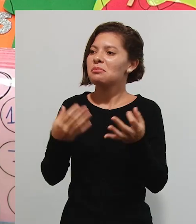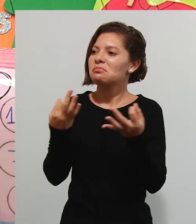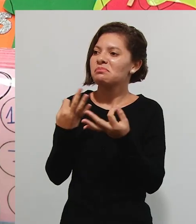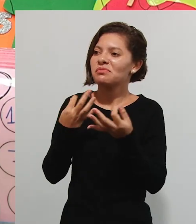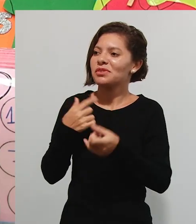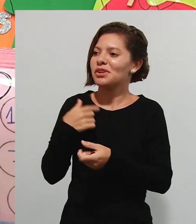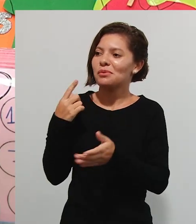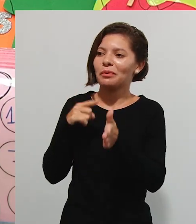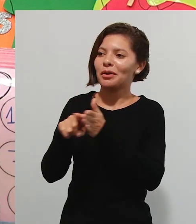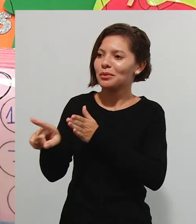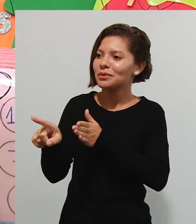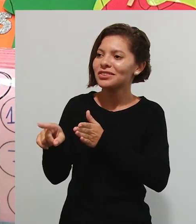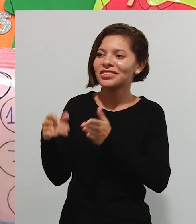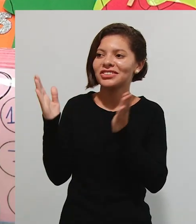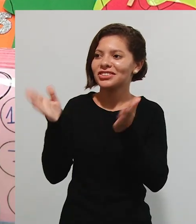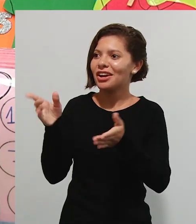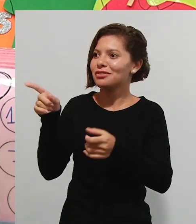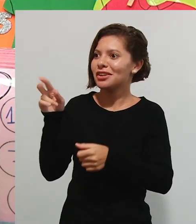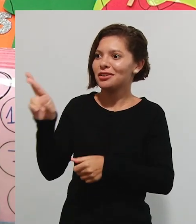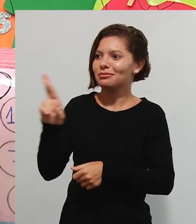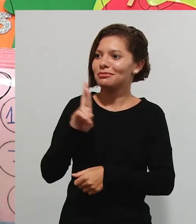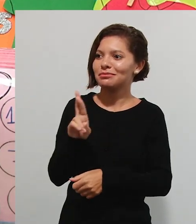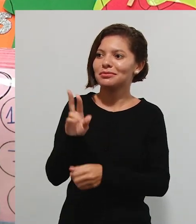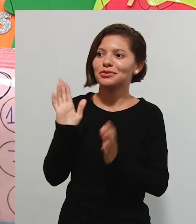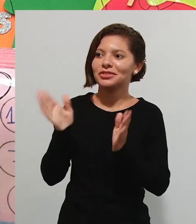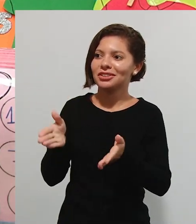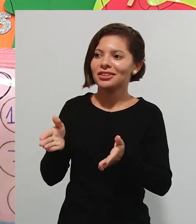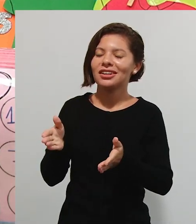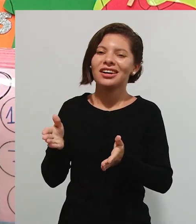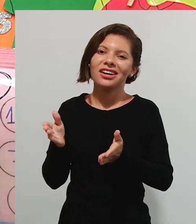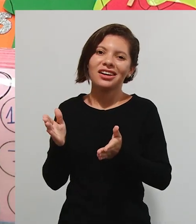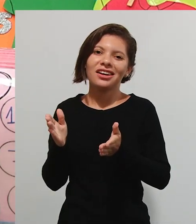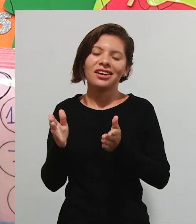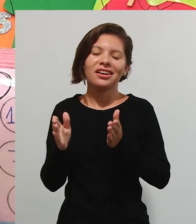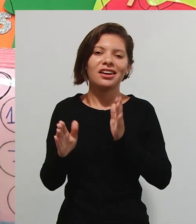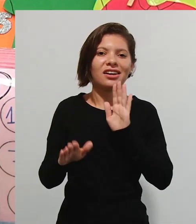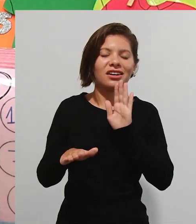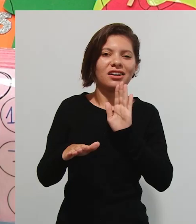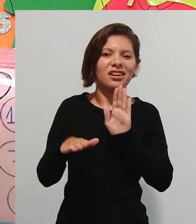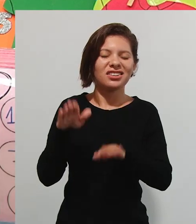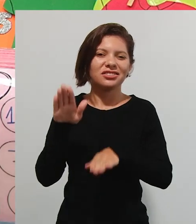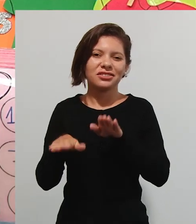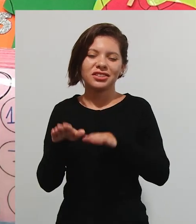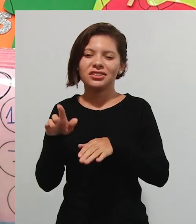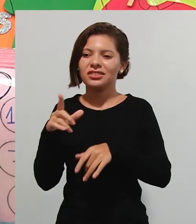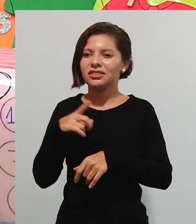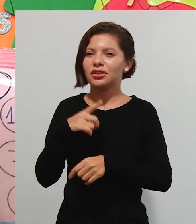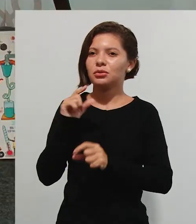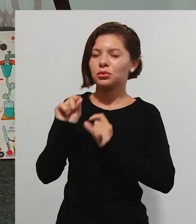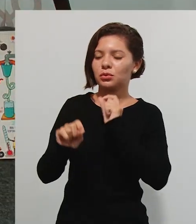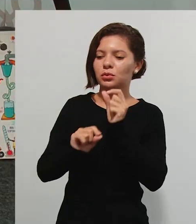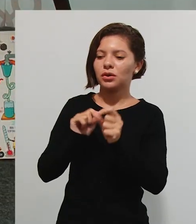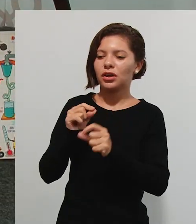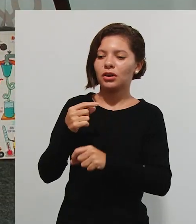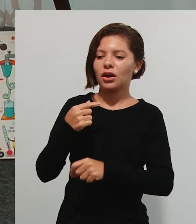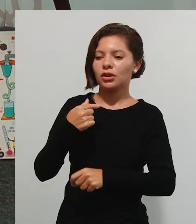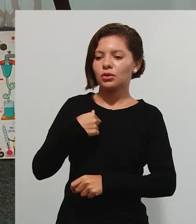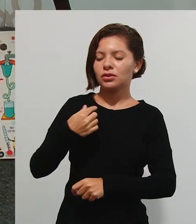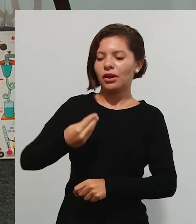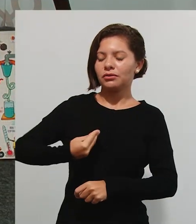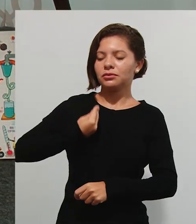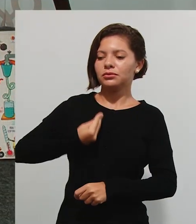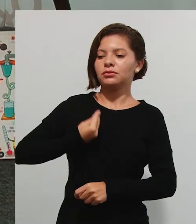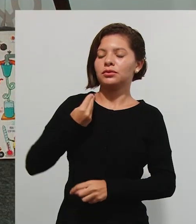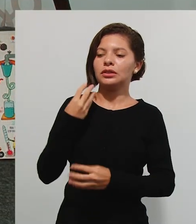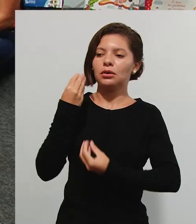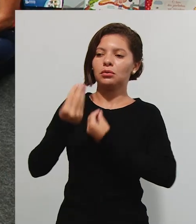fazer exatamente essa pergunta da avaliação, que às vezes a gente tem talvez, né, pelo nosso histórico, pela